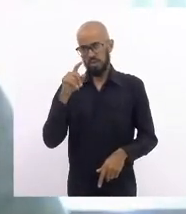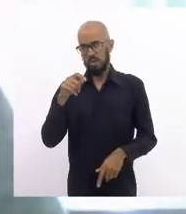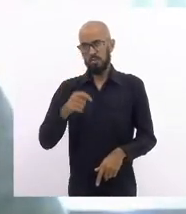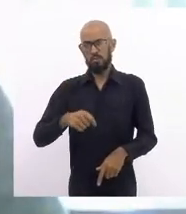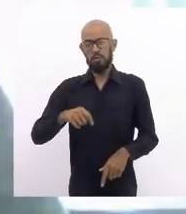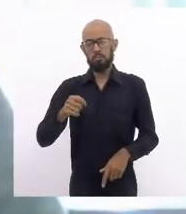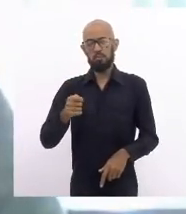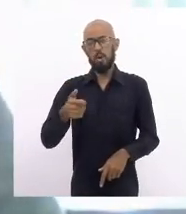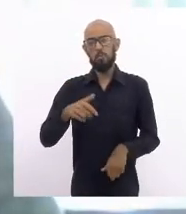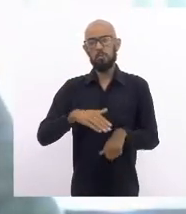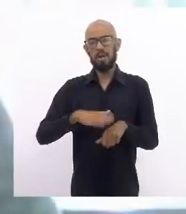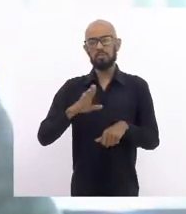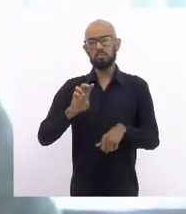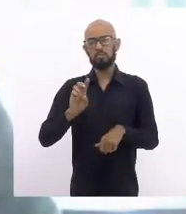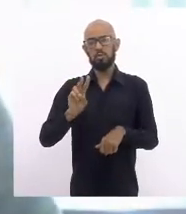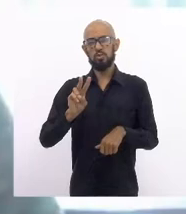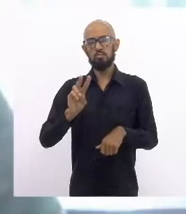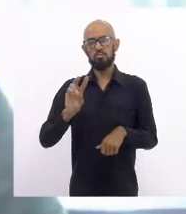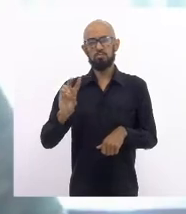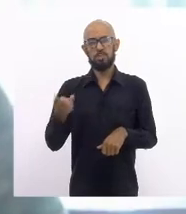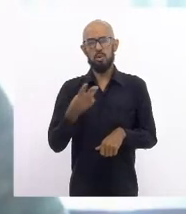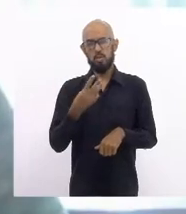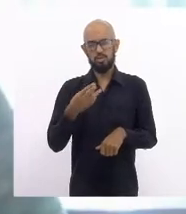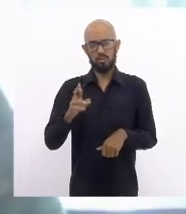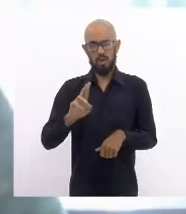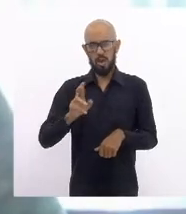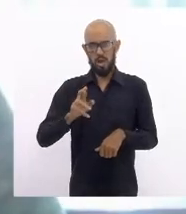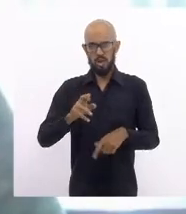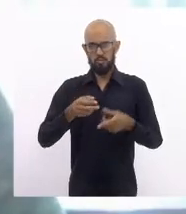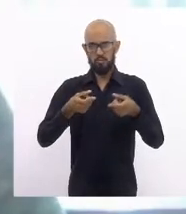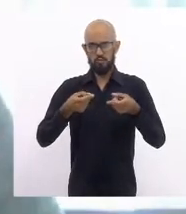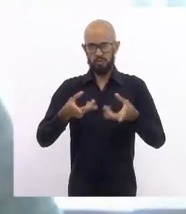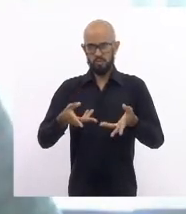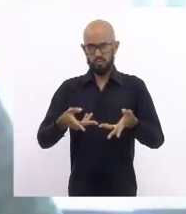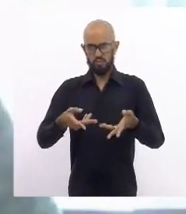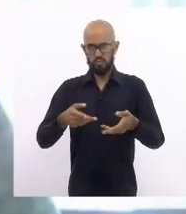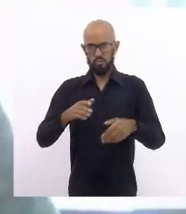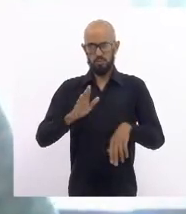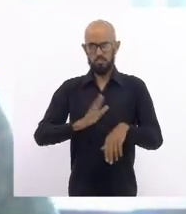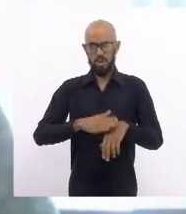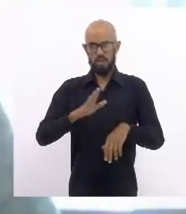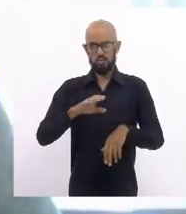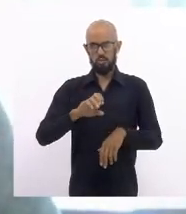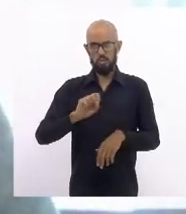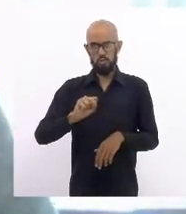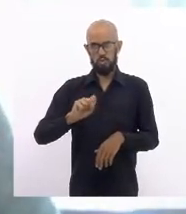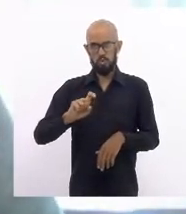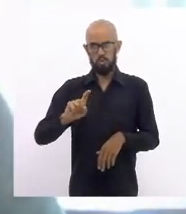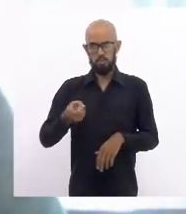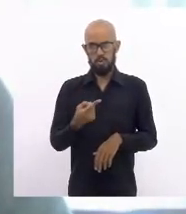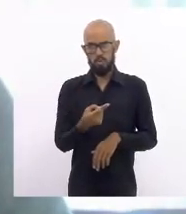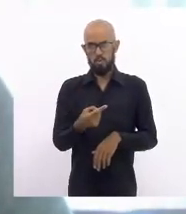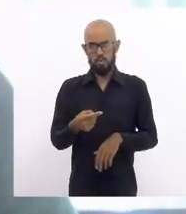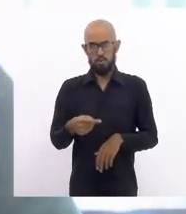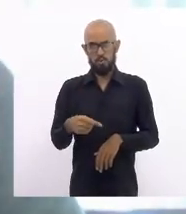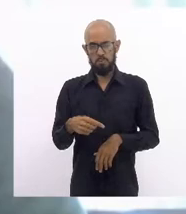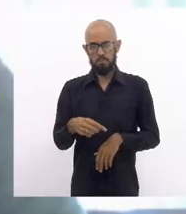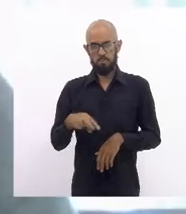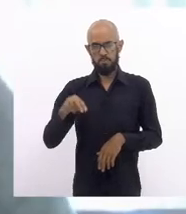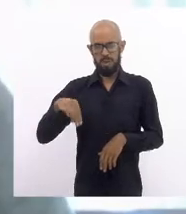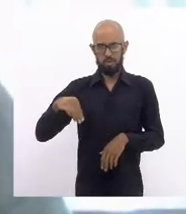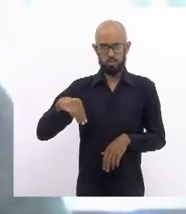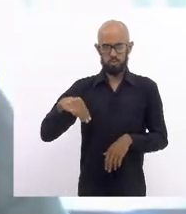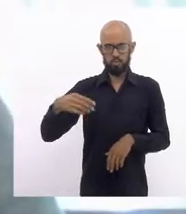milhões de reais, uma área que ocupa mais de 8 mil metros quadrados, e que ainda tem por isso uma pendência